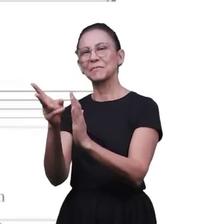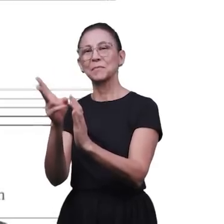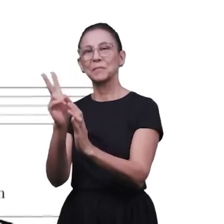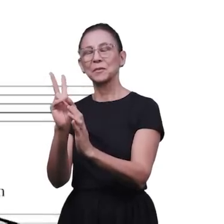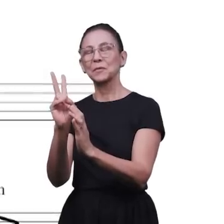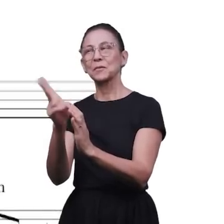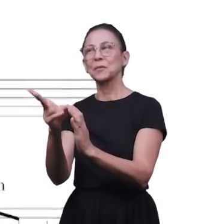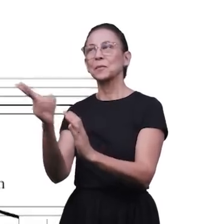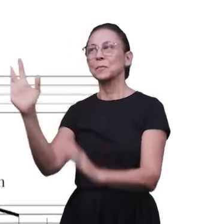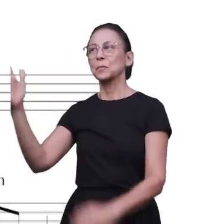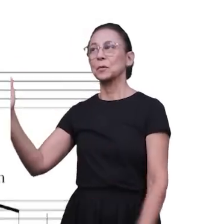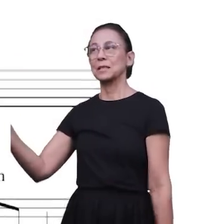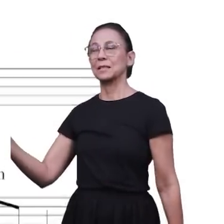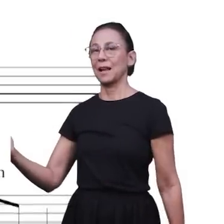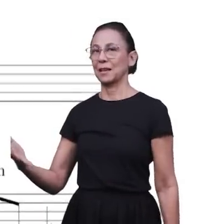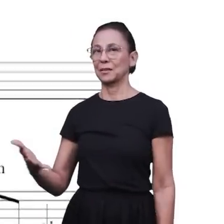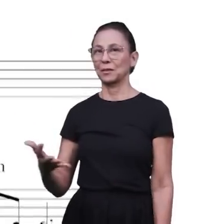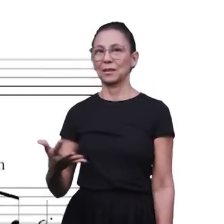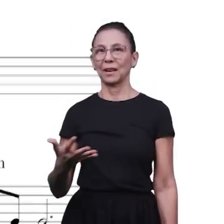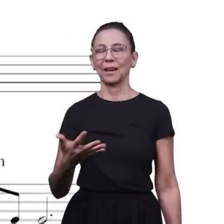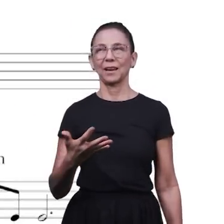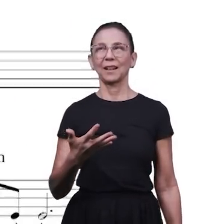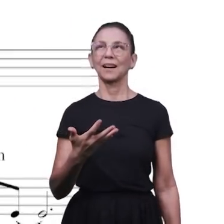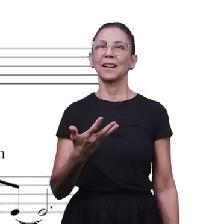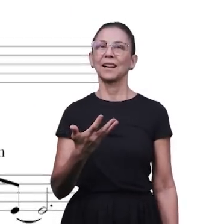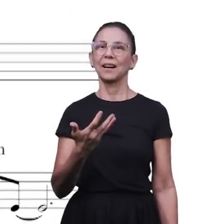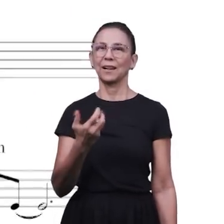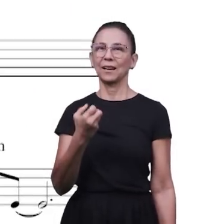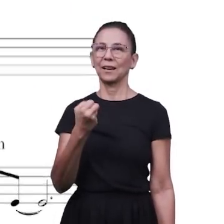e para sempre vamos